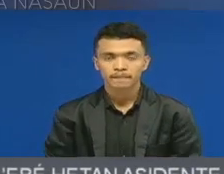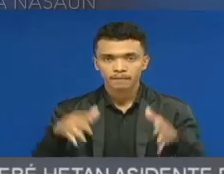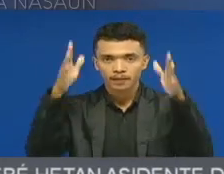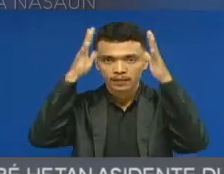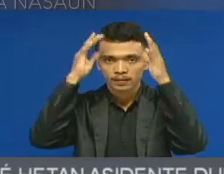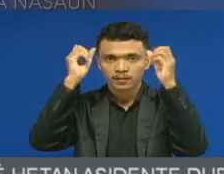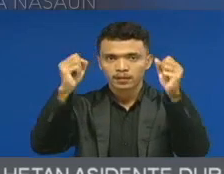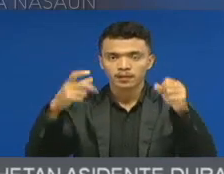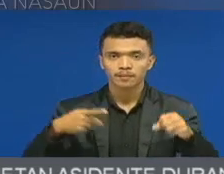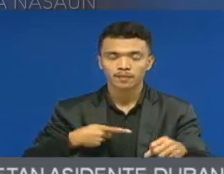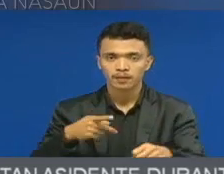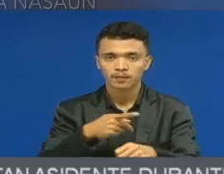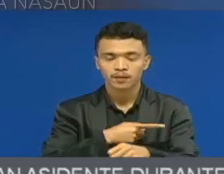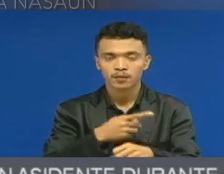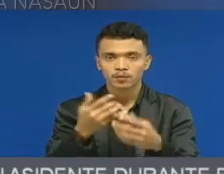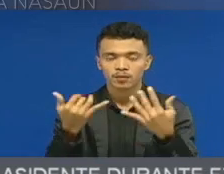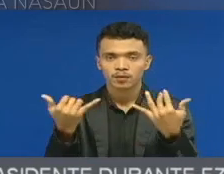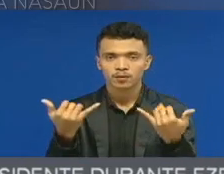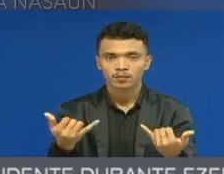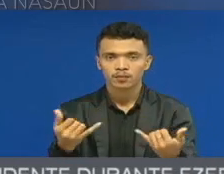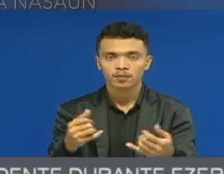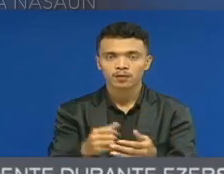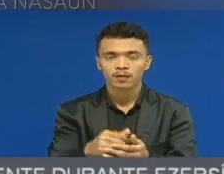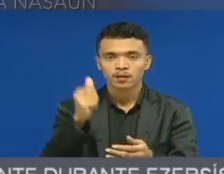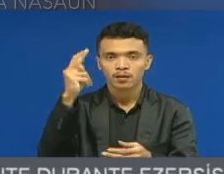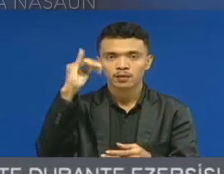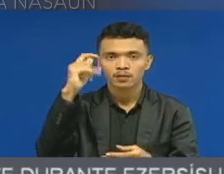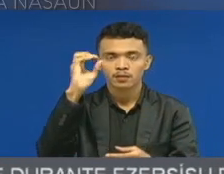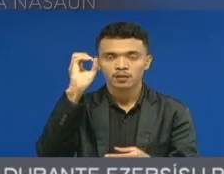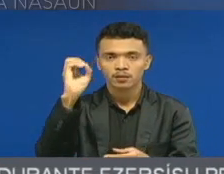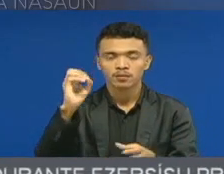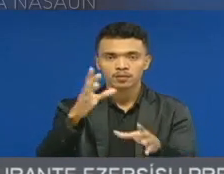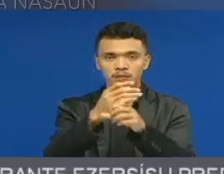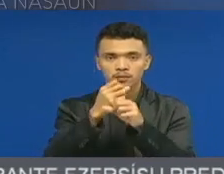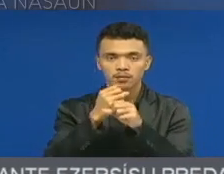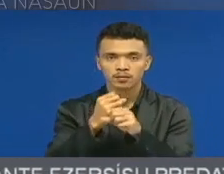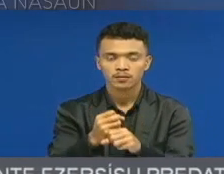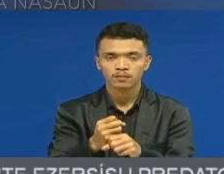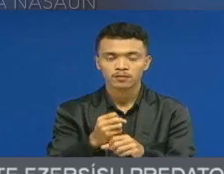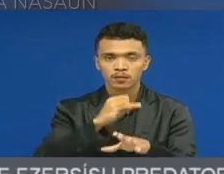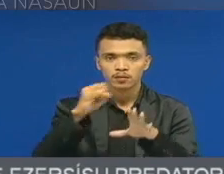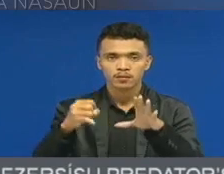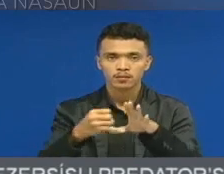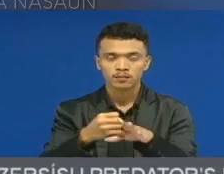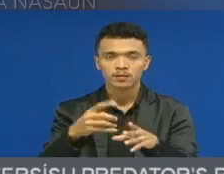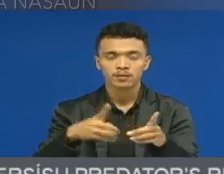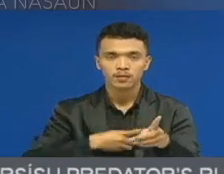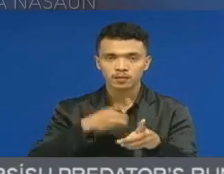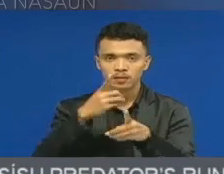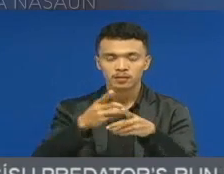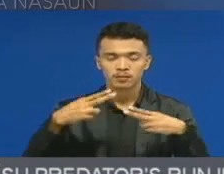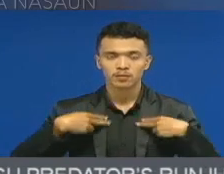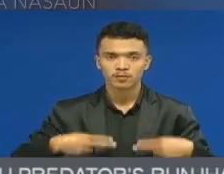presidente parlamento sassante senhora Anseto Guterres ulu simo parece o categoria de direitos humanos